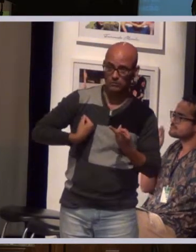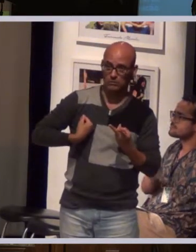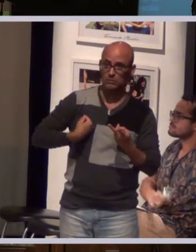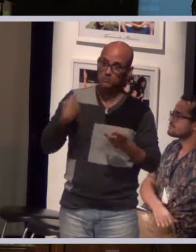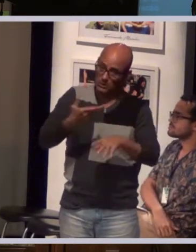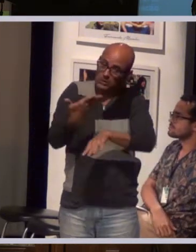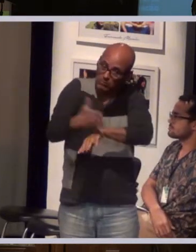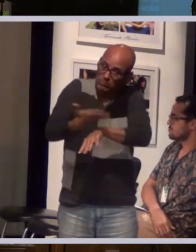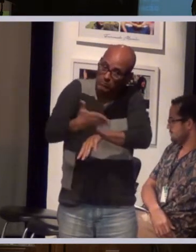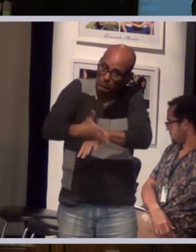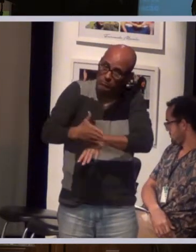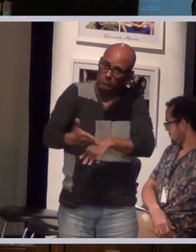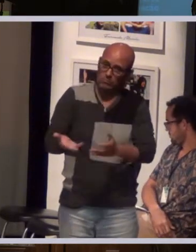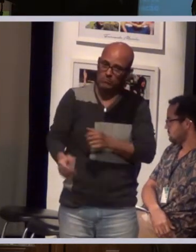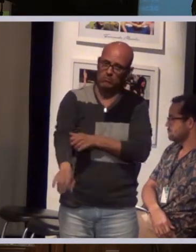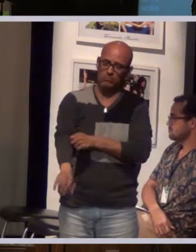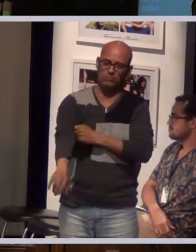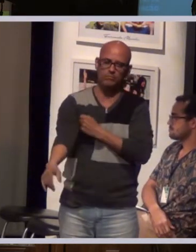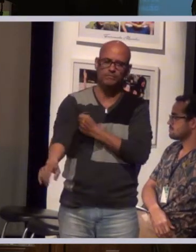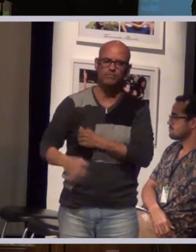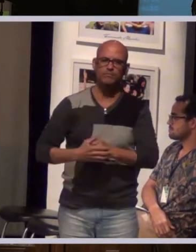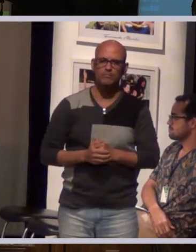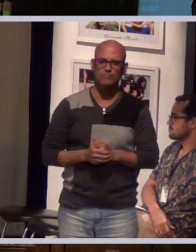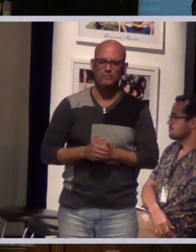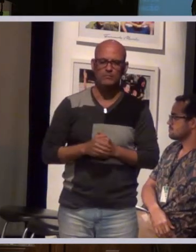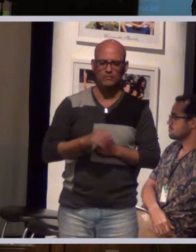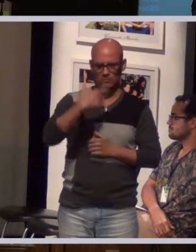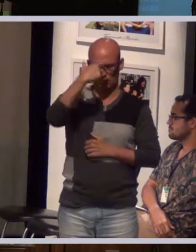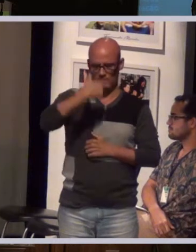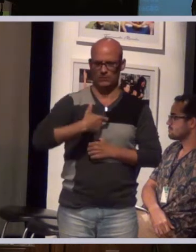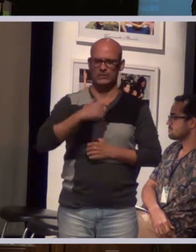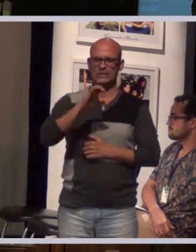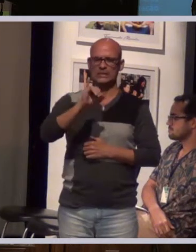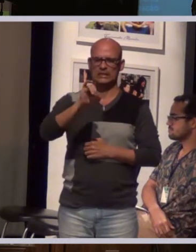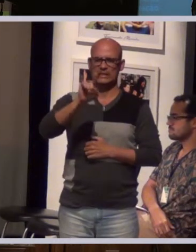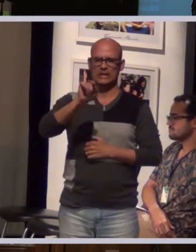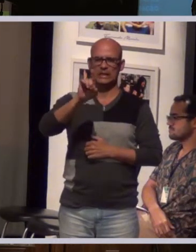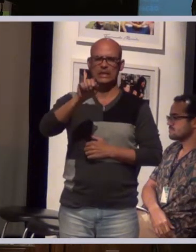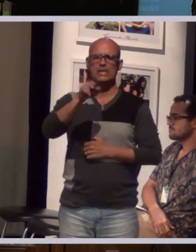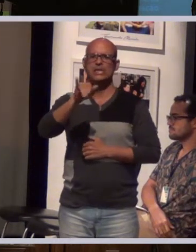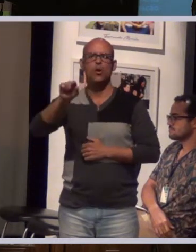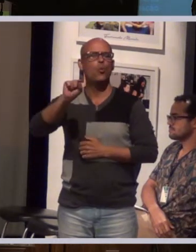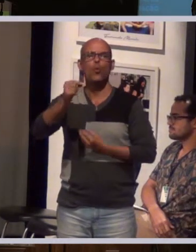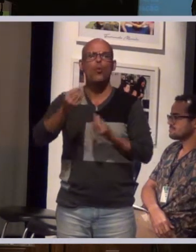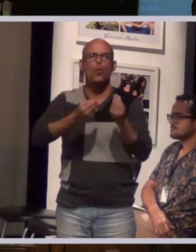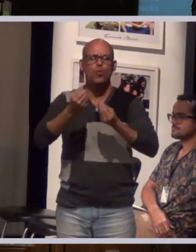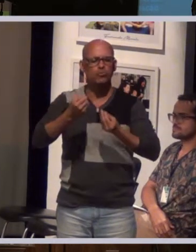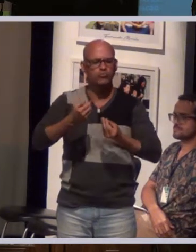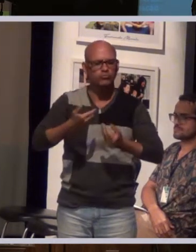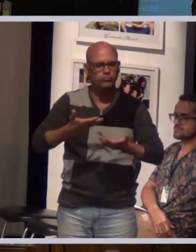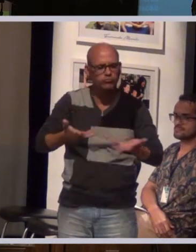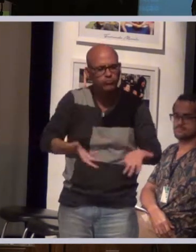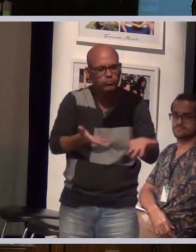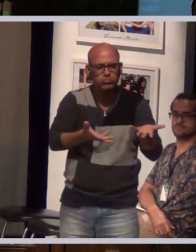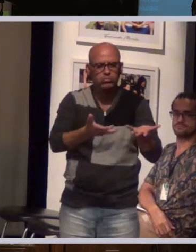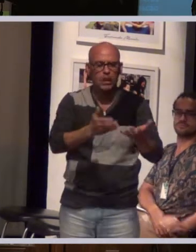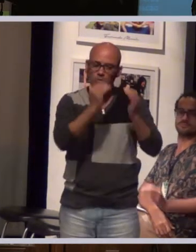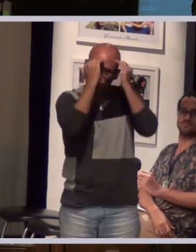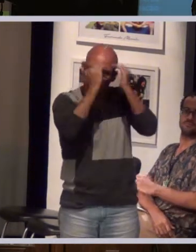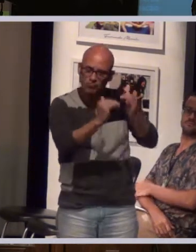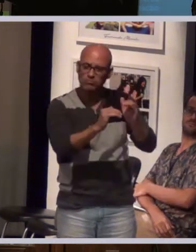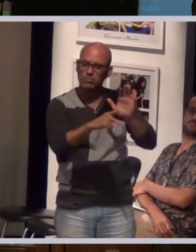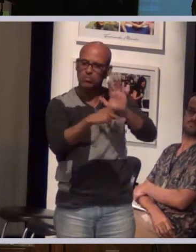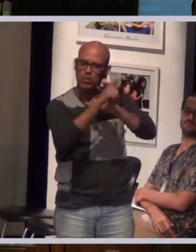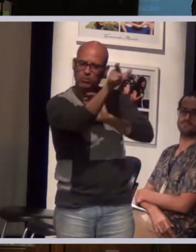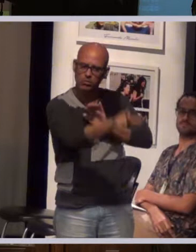participação. A cidadania se constrói pelo respeito e reconhecimento das diversidades individuais,